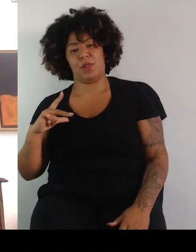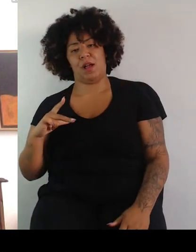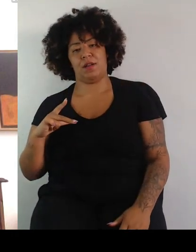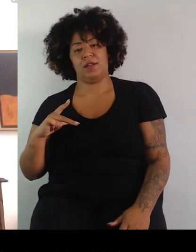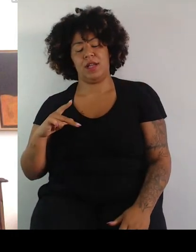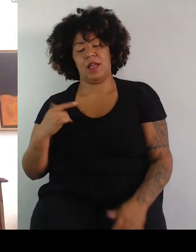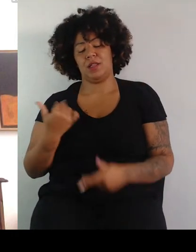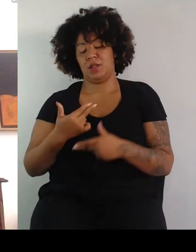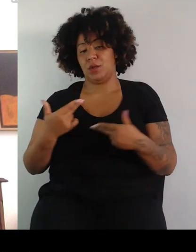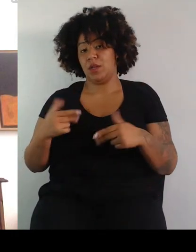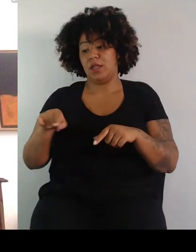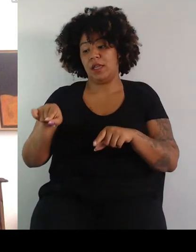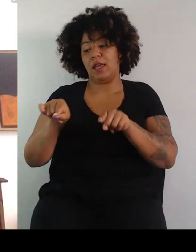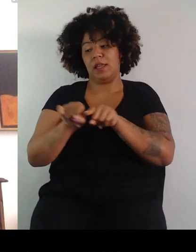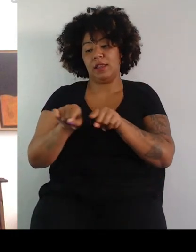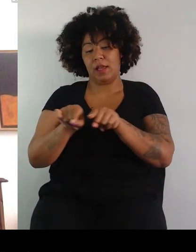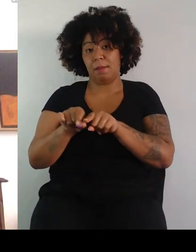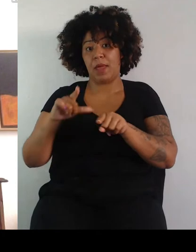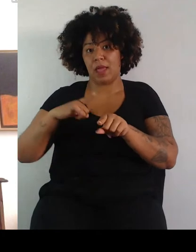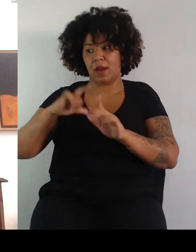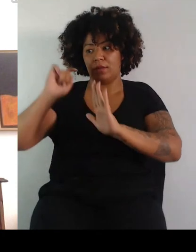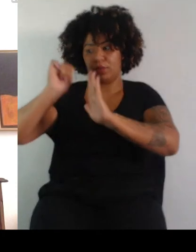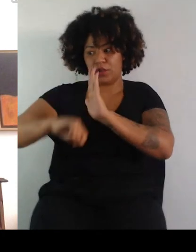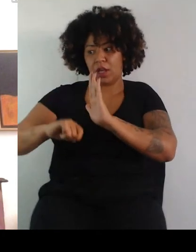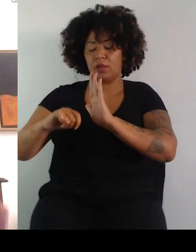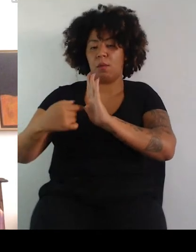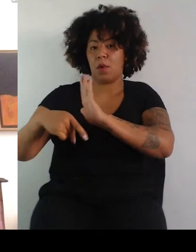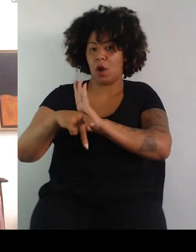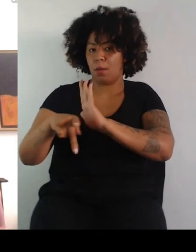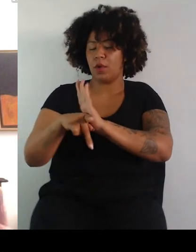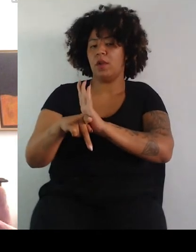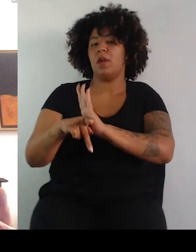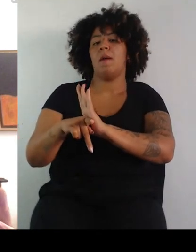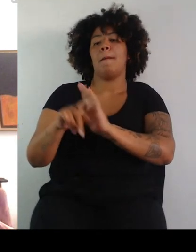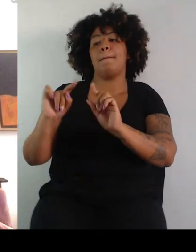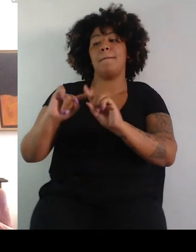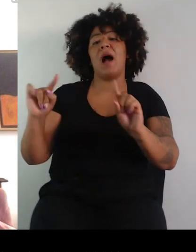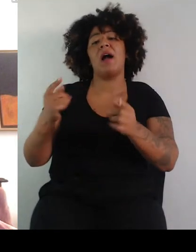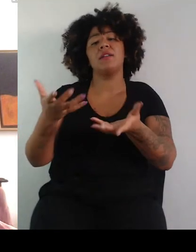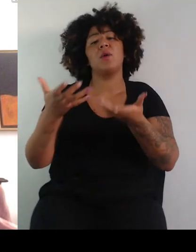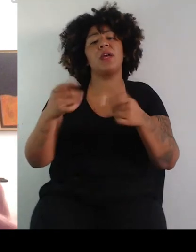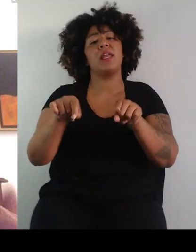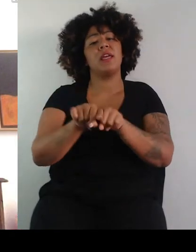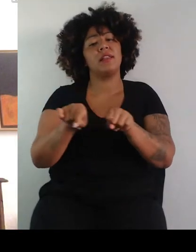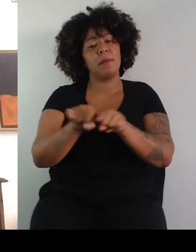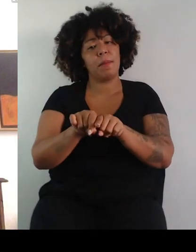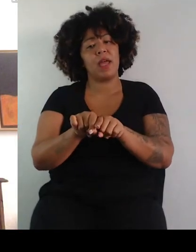e ele era o sujeito da biografia mas no segundo livro eu quis contar essas histórias